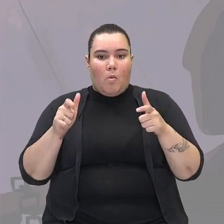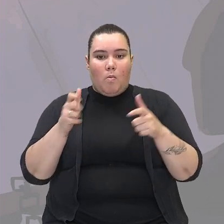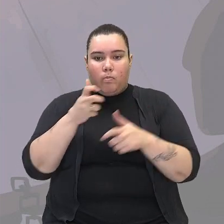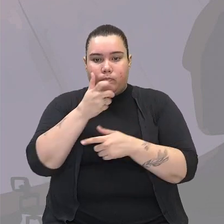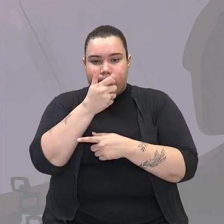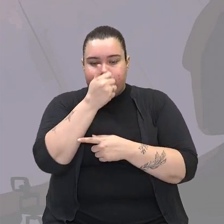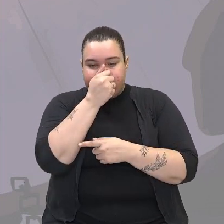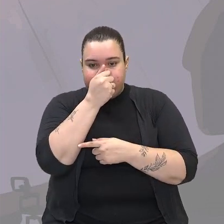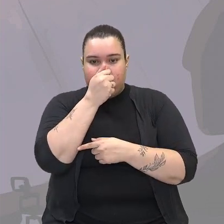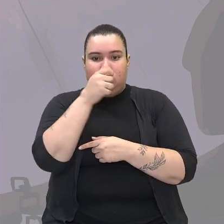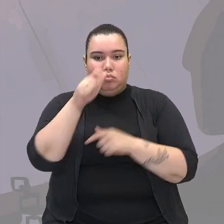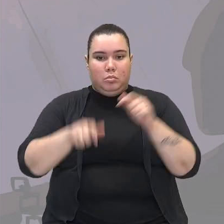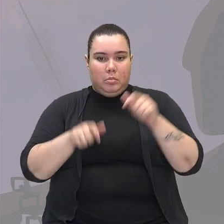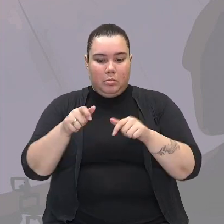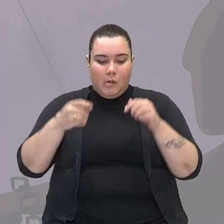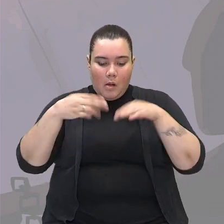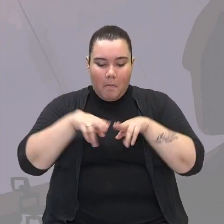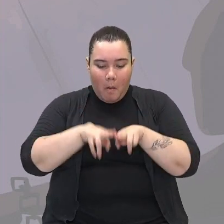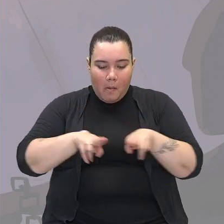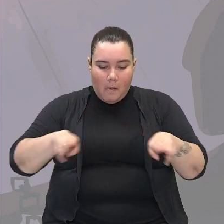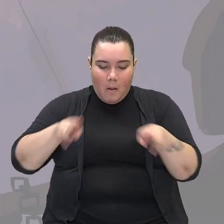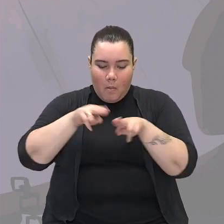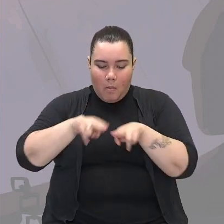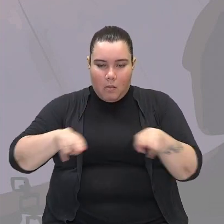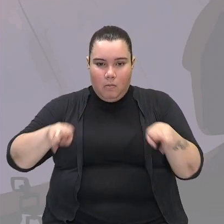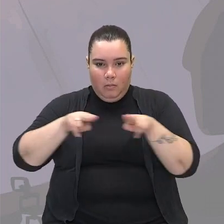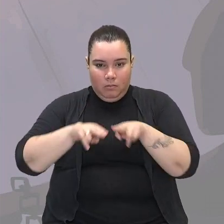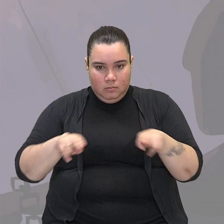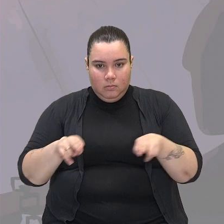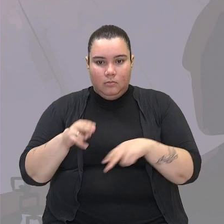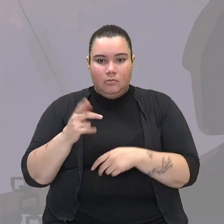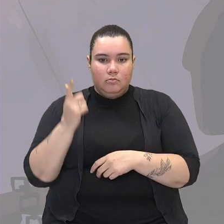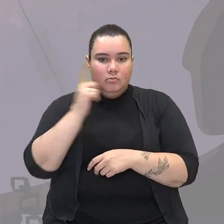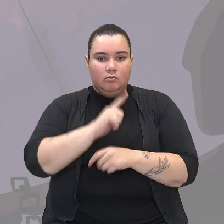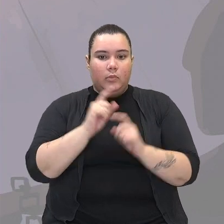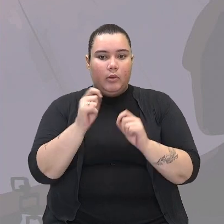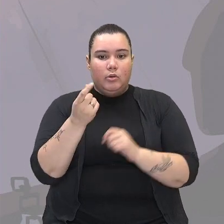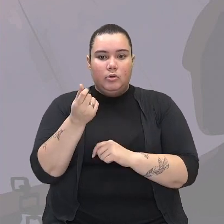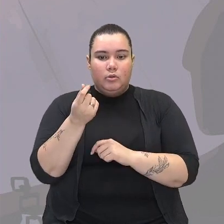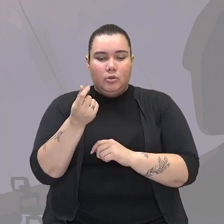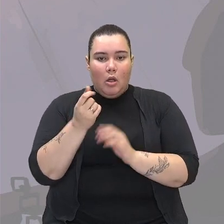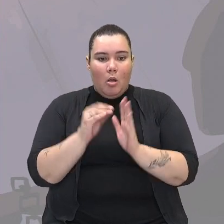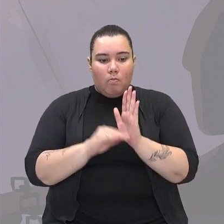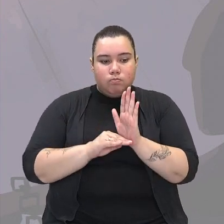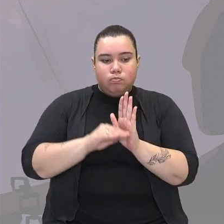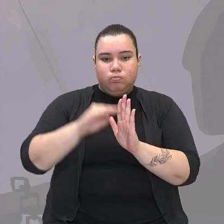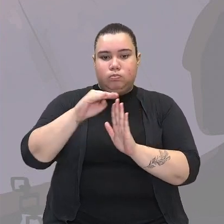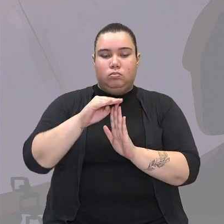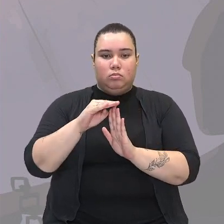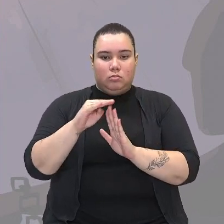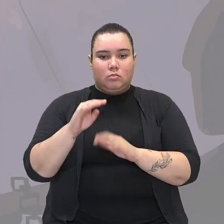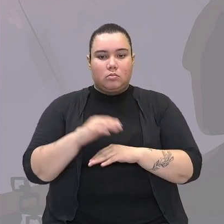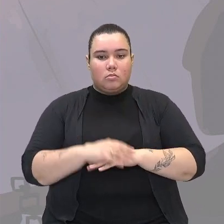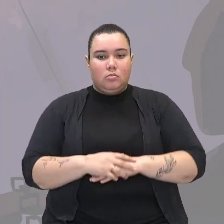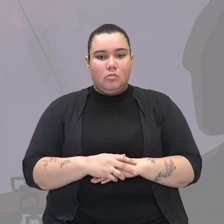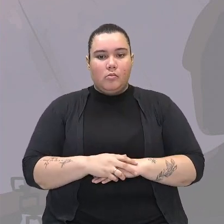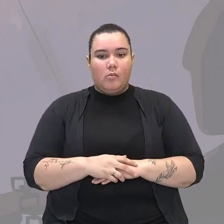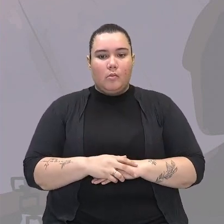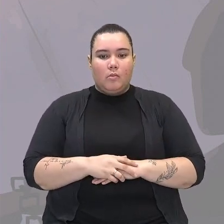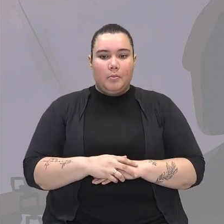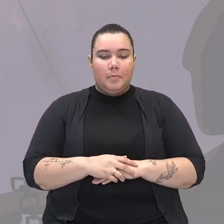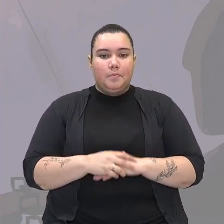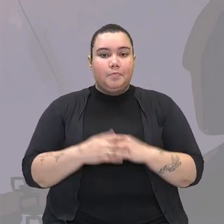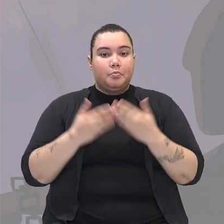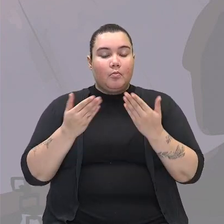de escravizados nesses porões para gerar um lucro maior no final da viagem. E a